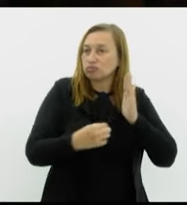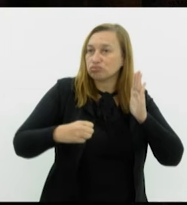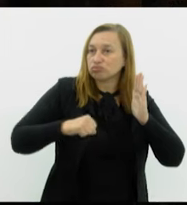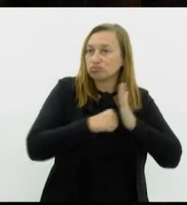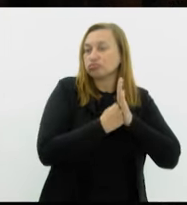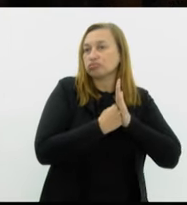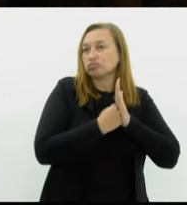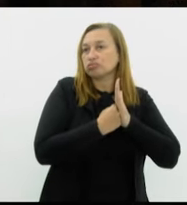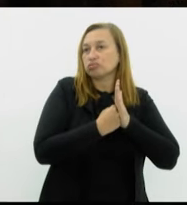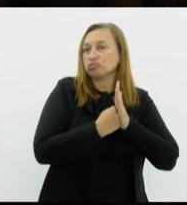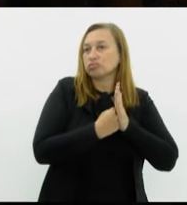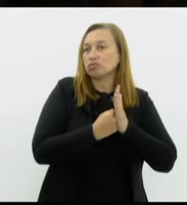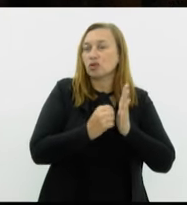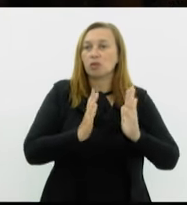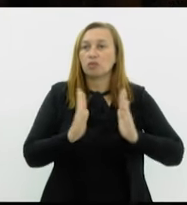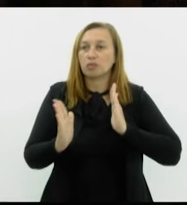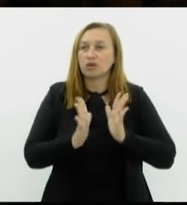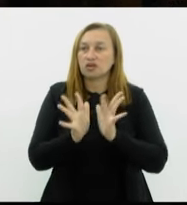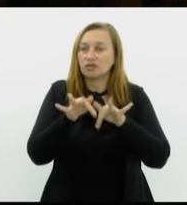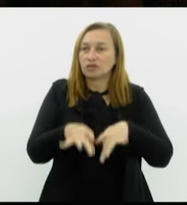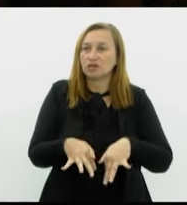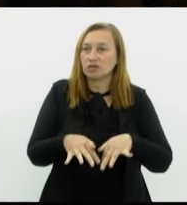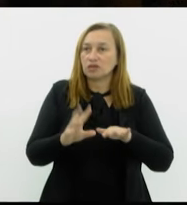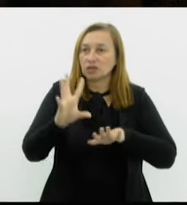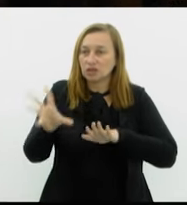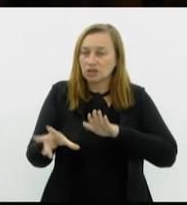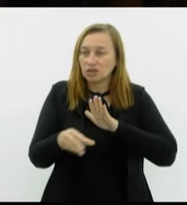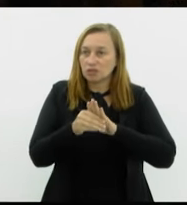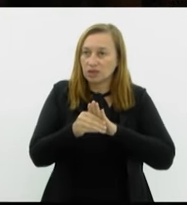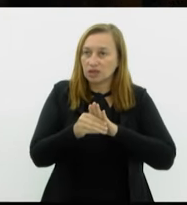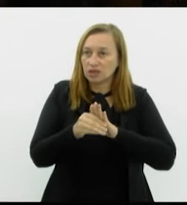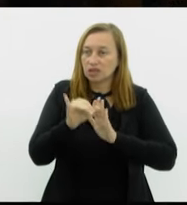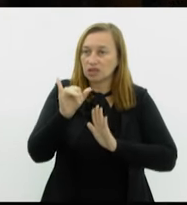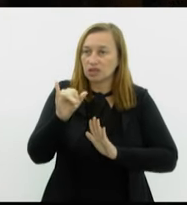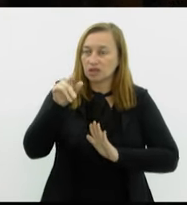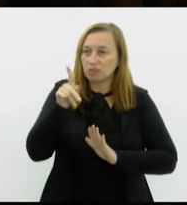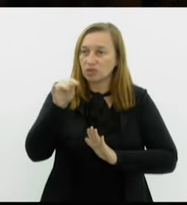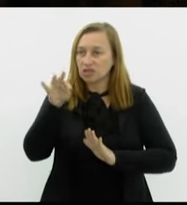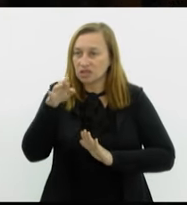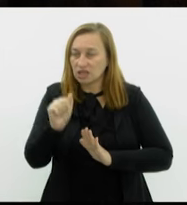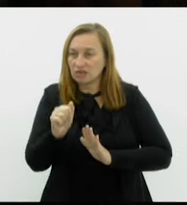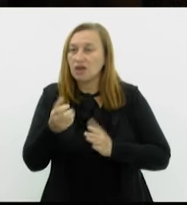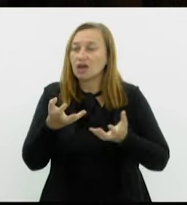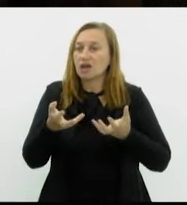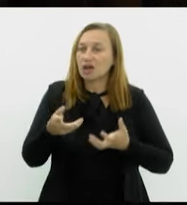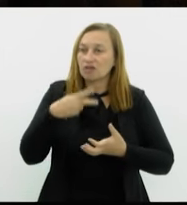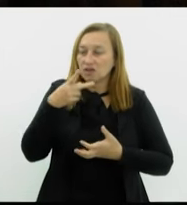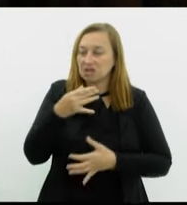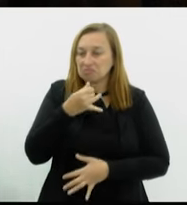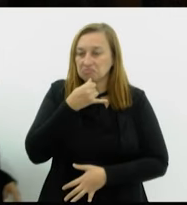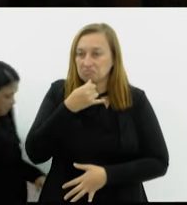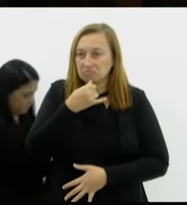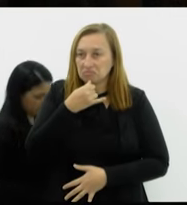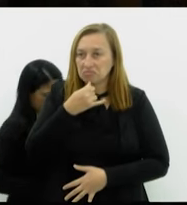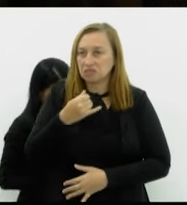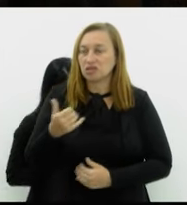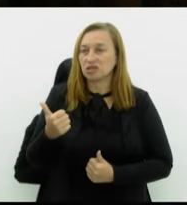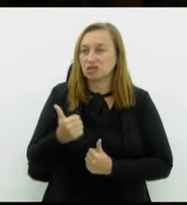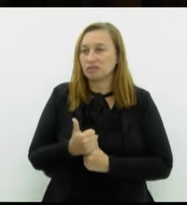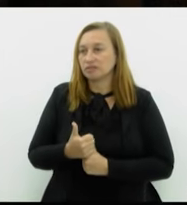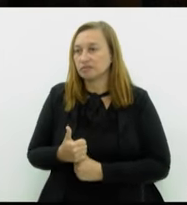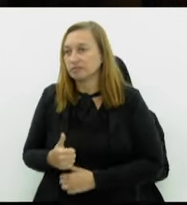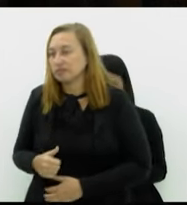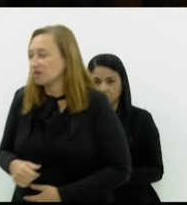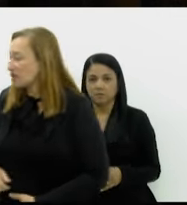questão do prazo final de emendas impositivas. Quero aqui manifestar o meu desagrado público